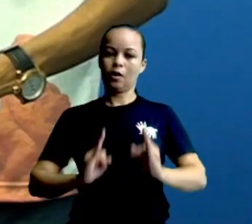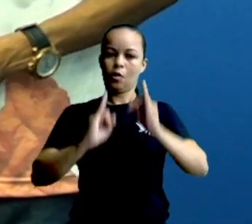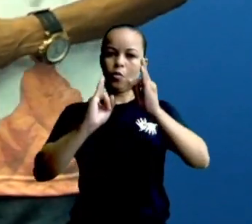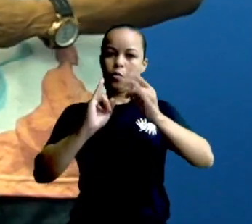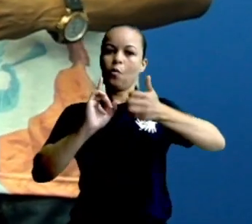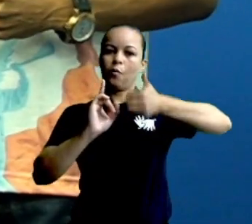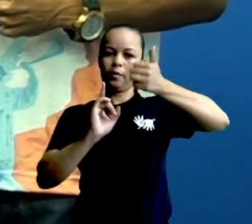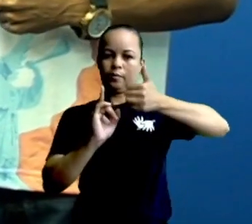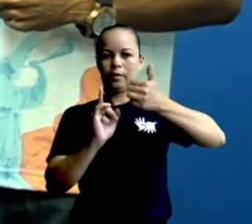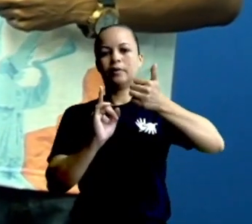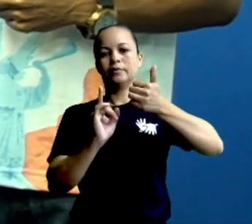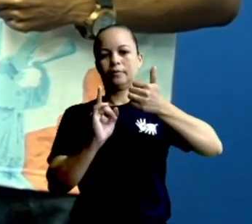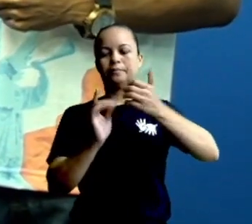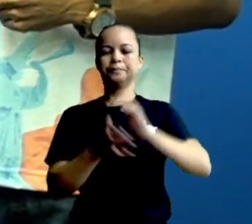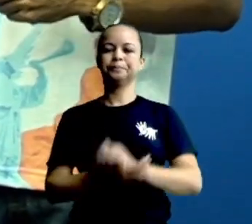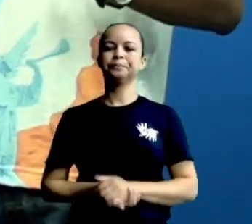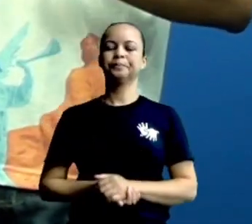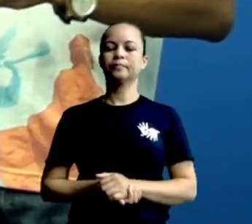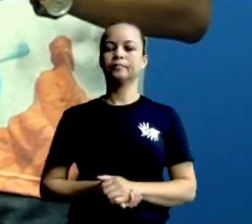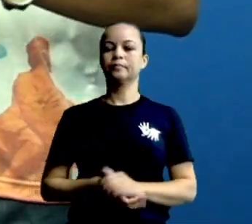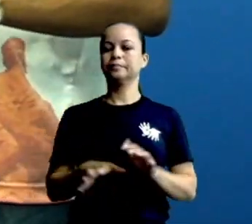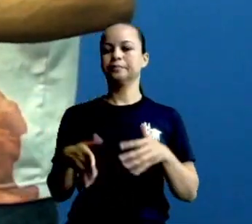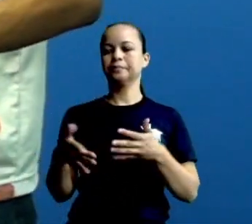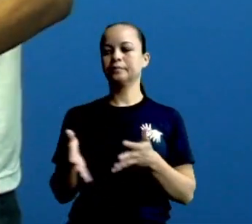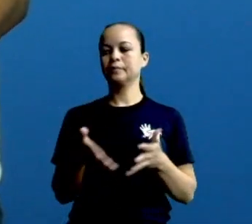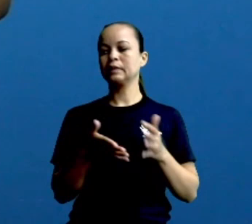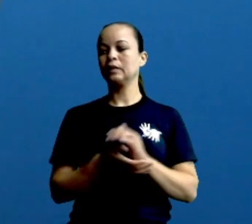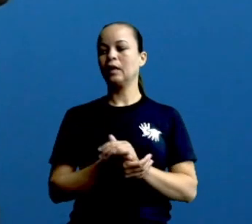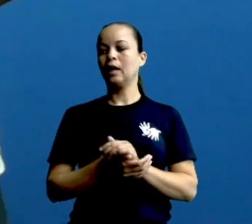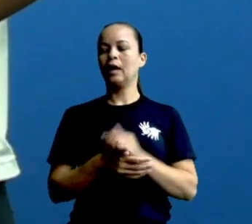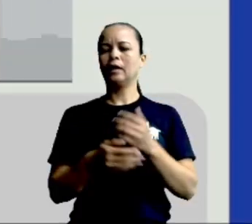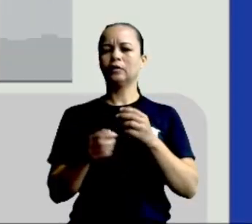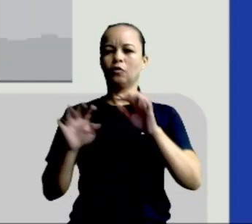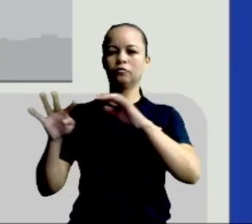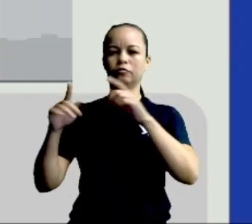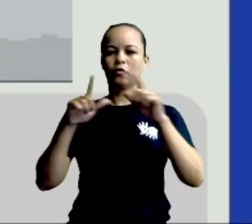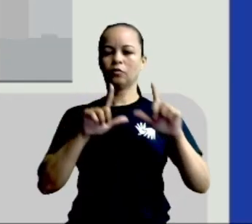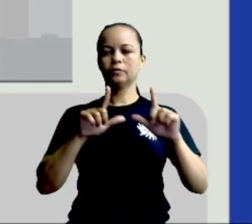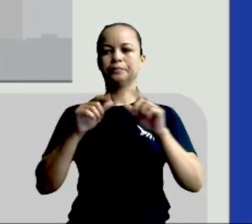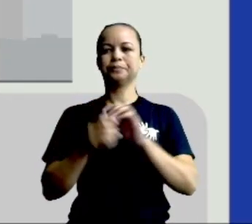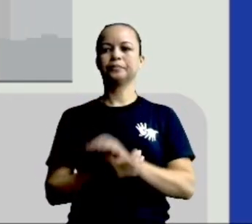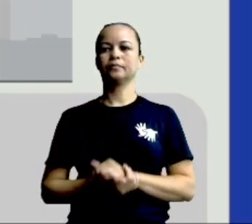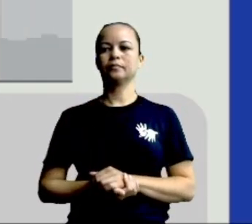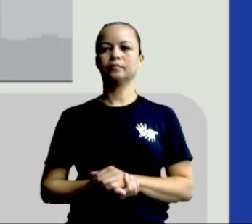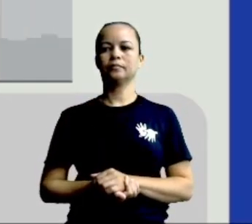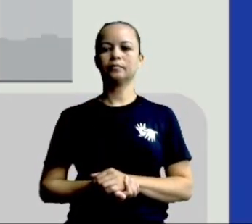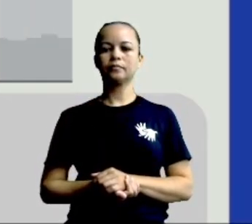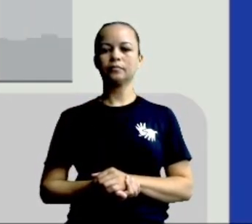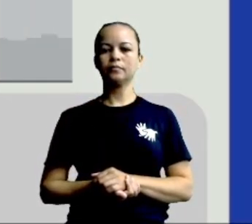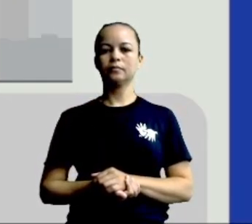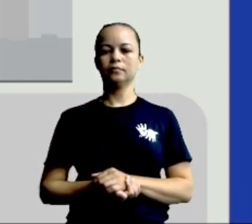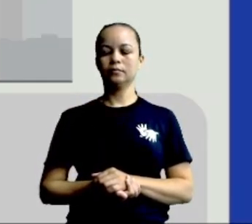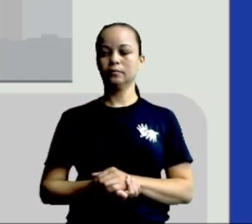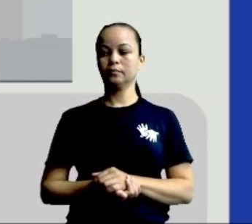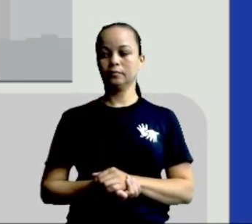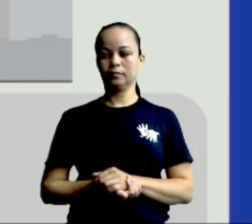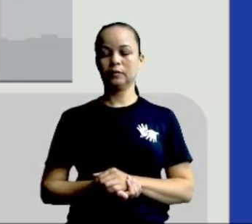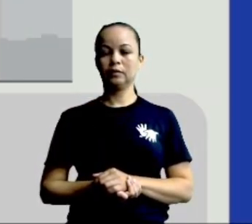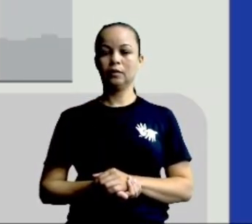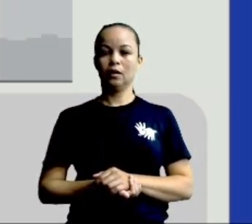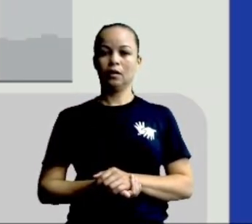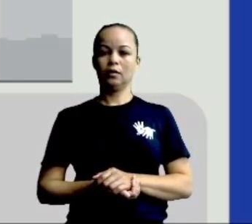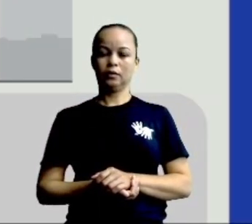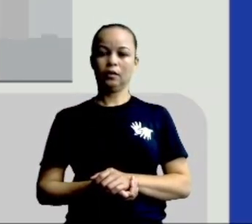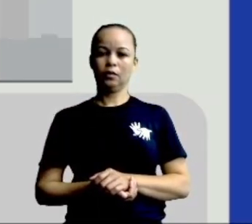você até o primeiro andar. Aí o exemplo é o seguinte, ó, coloca aqui para mim no slide. Diz assim, ó, uma